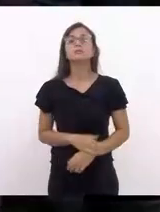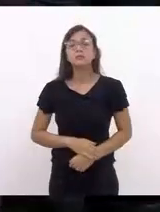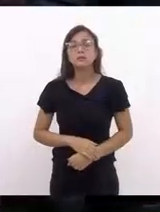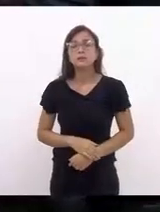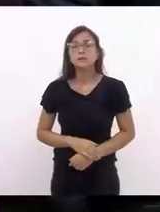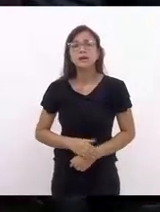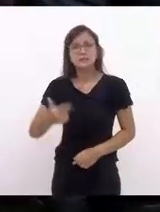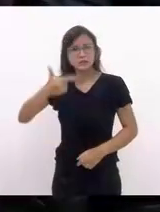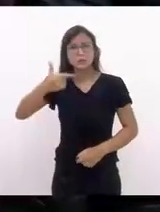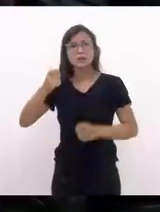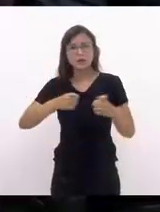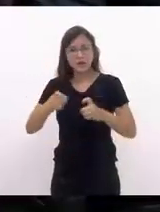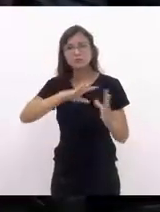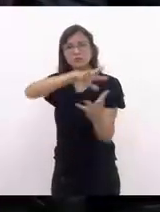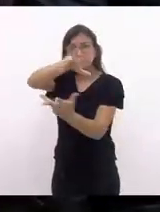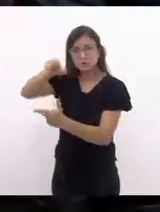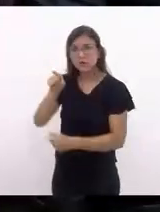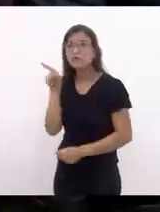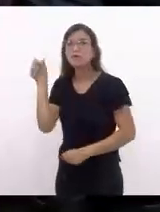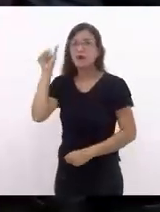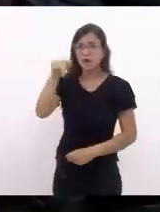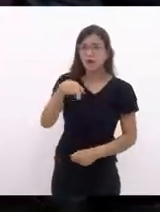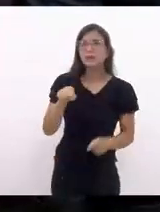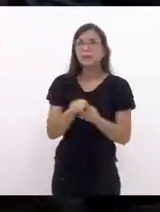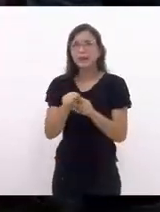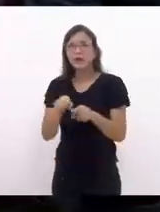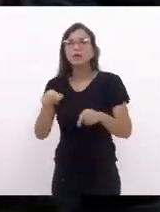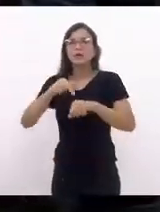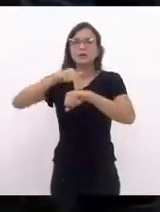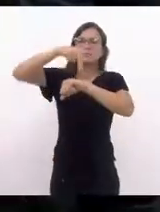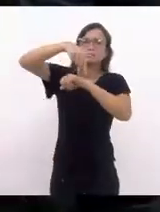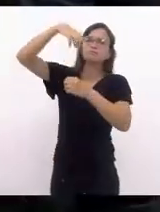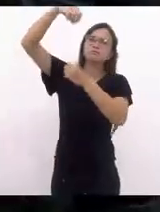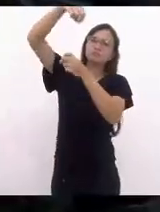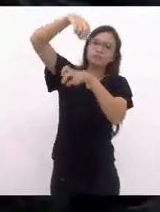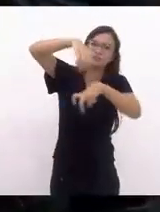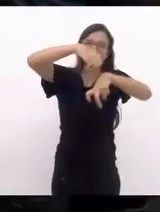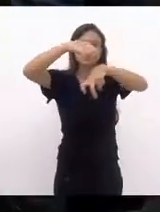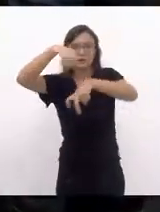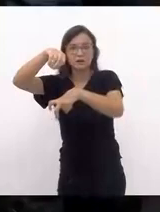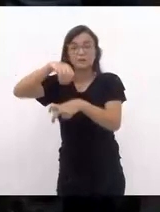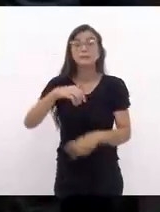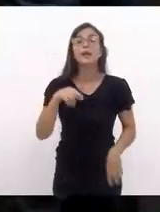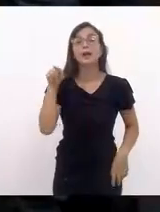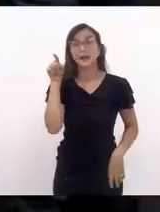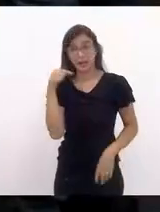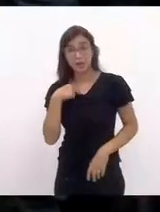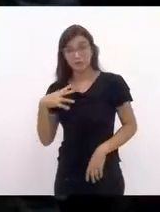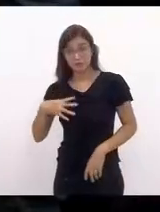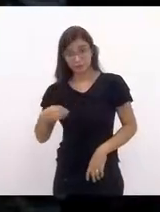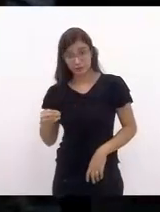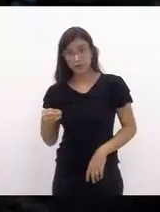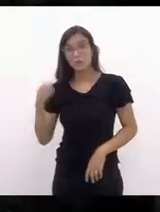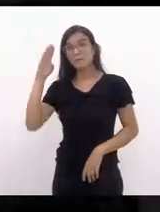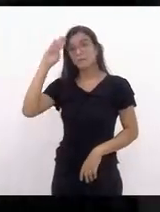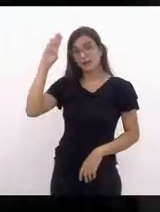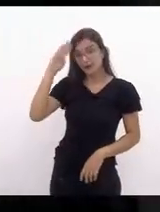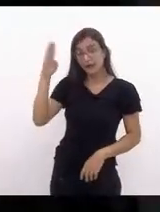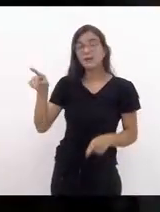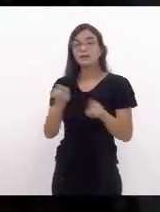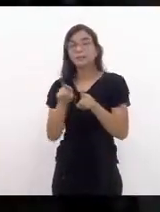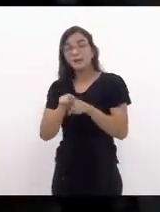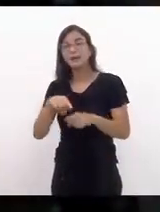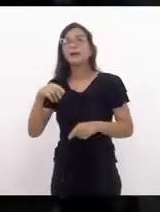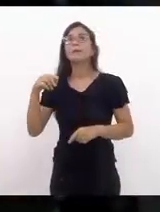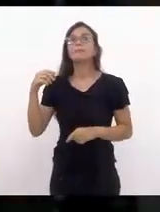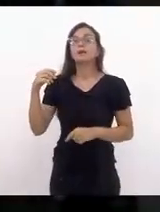da Segunda Guerra Mundial e filho foi paraquedista também bom então eu sou filho de militar Neto de militar sobrinho de militar Militar